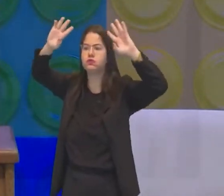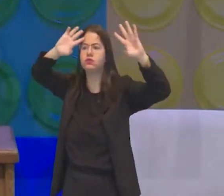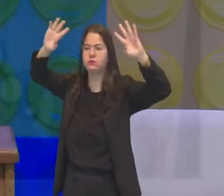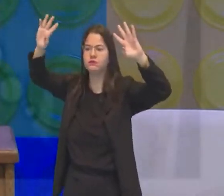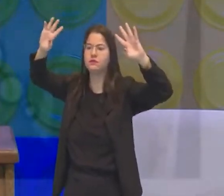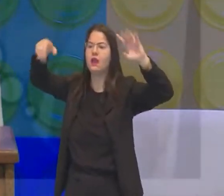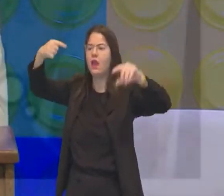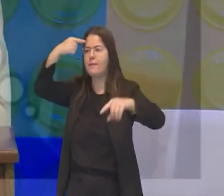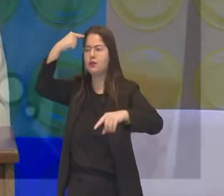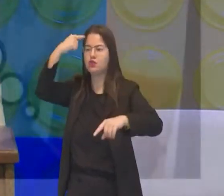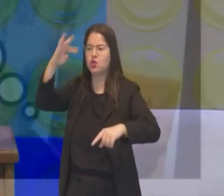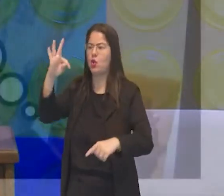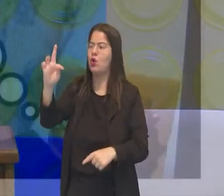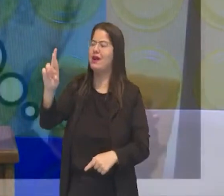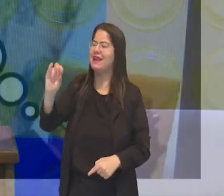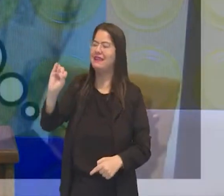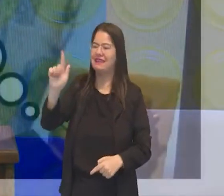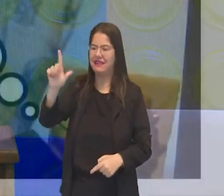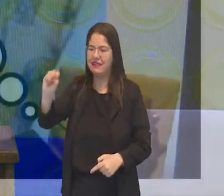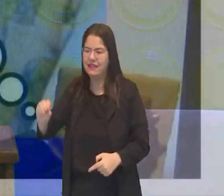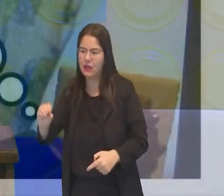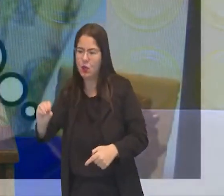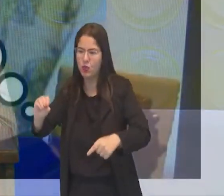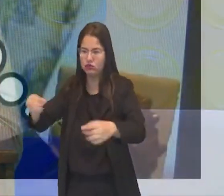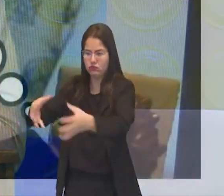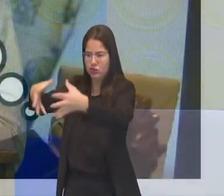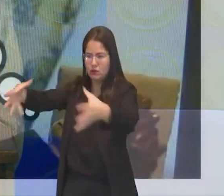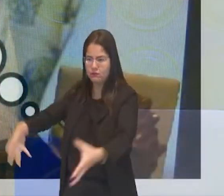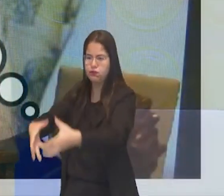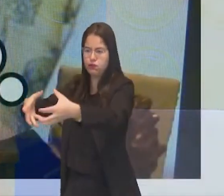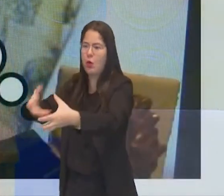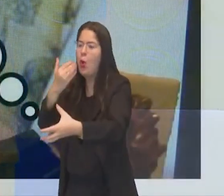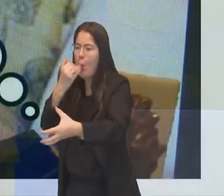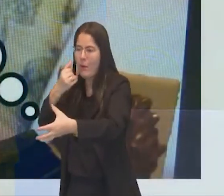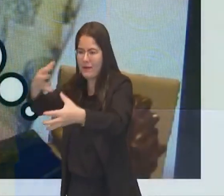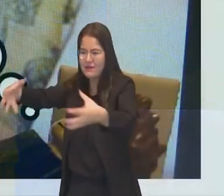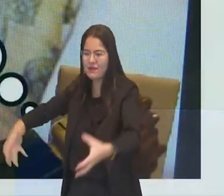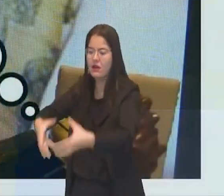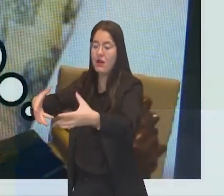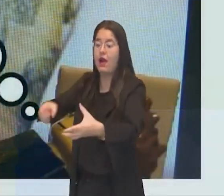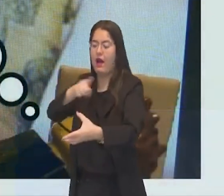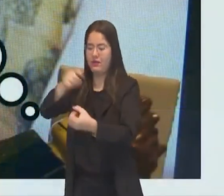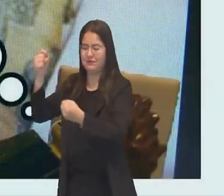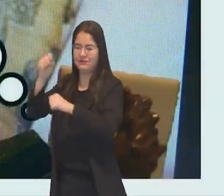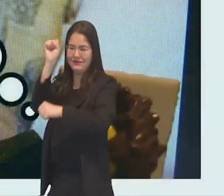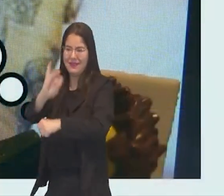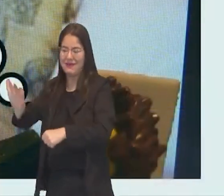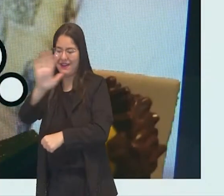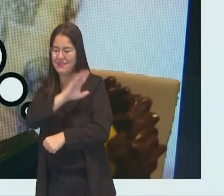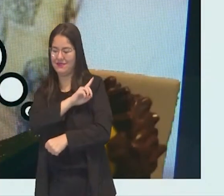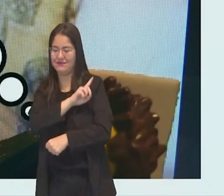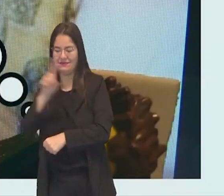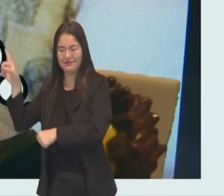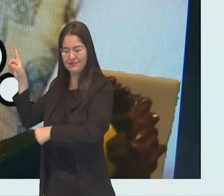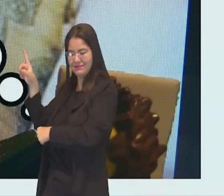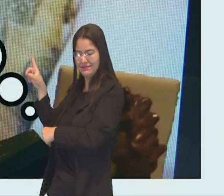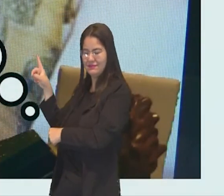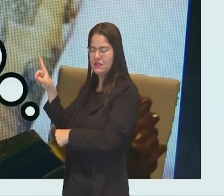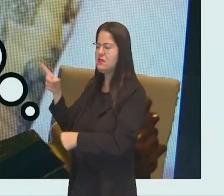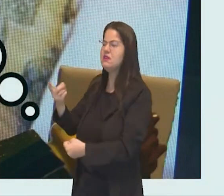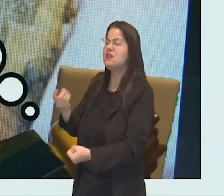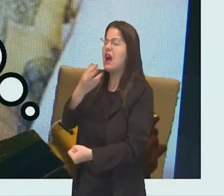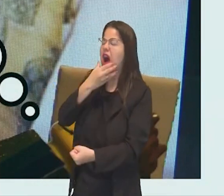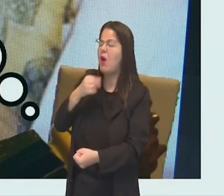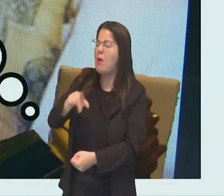no centro, os outros dos irmãos se curvavam a ele, e ele contou para os irmãos, e os irmãos ficaram com muita raiva. Mas